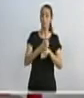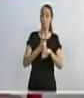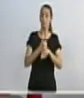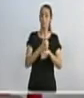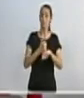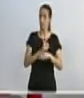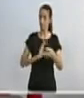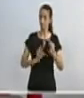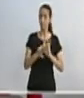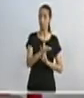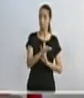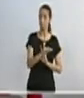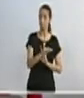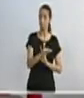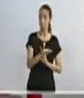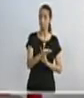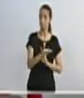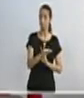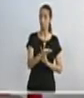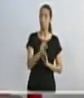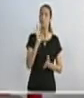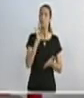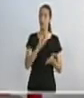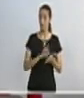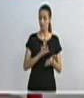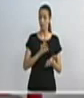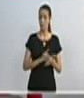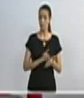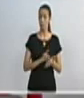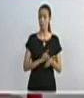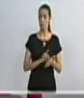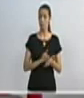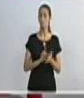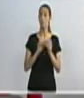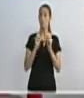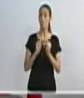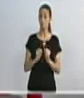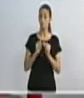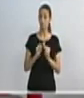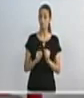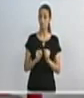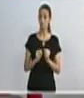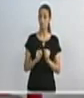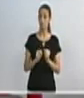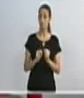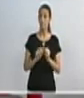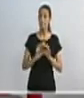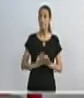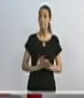profissionais técnicos para me dar condição para me outorgar